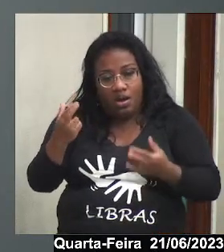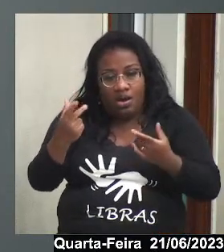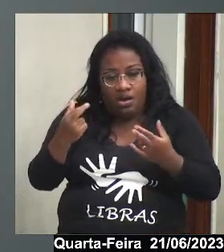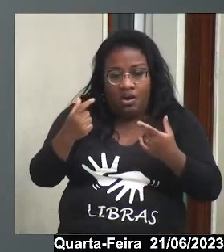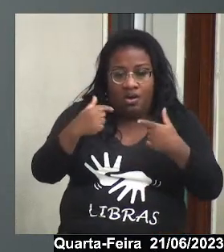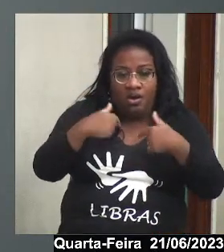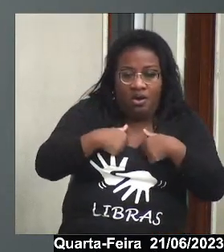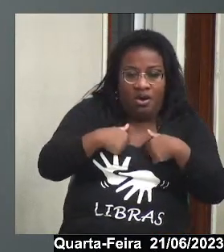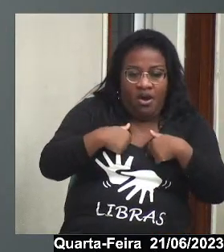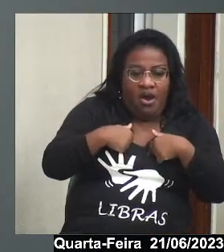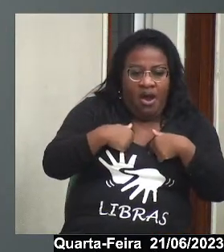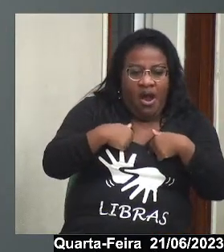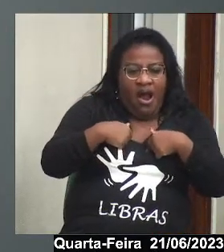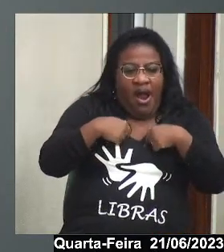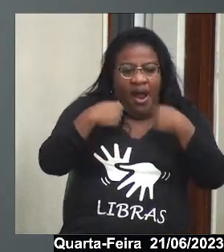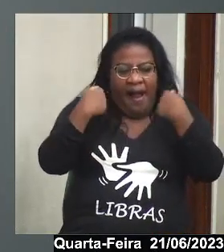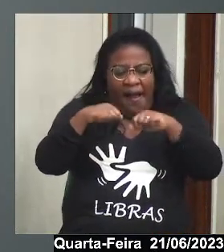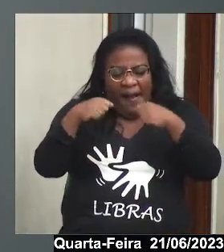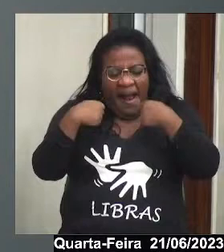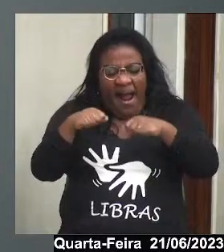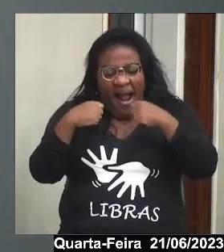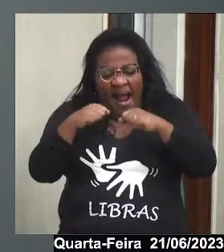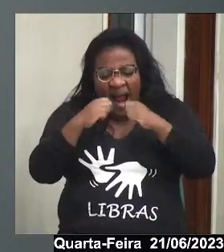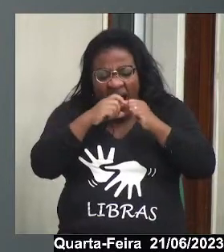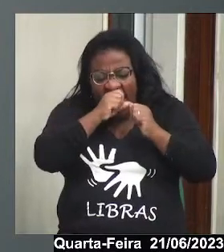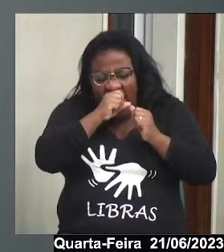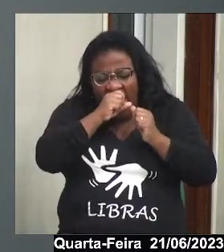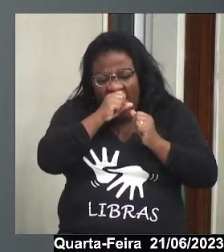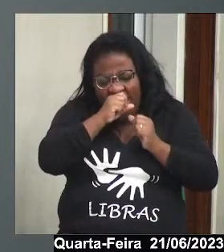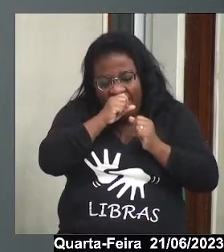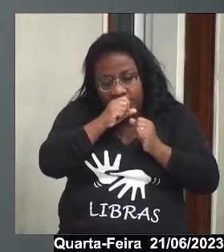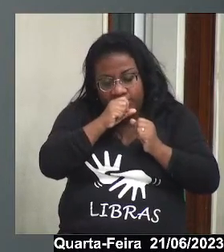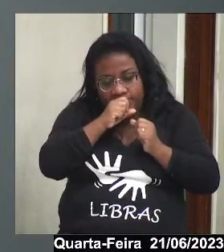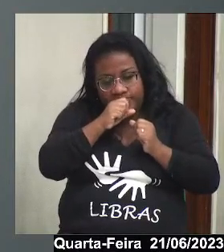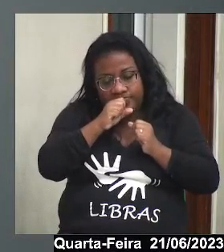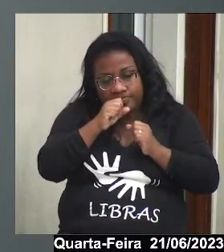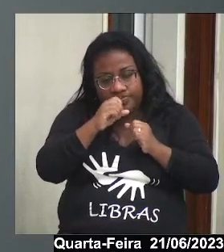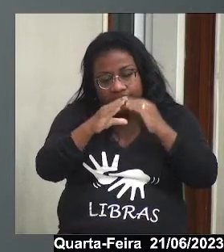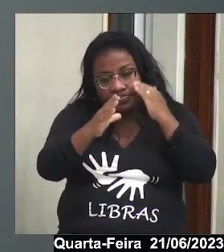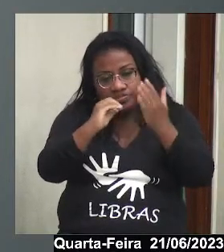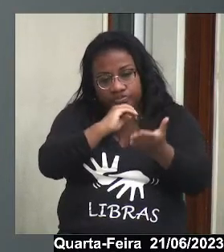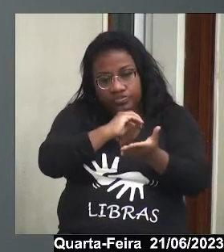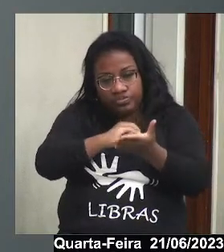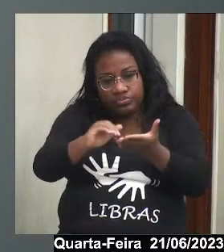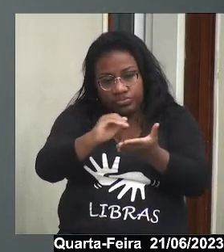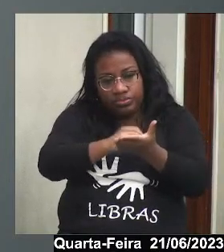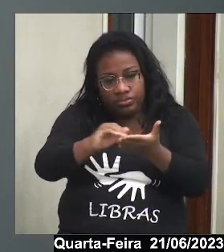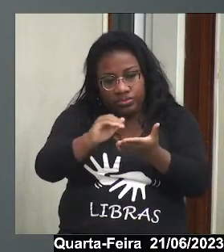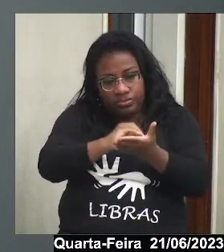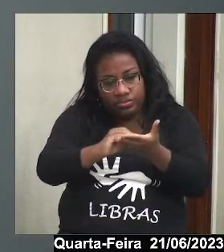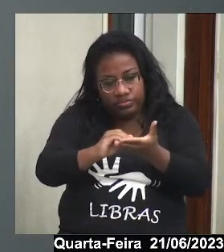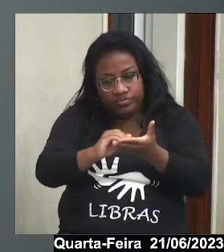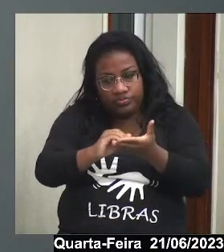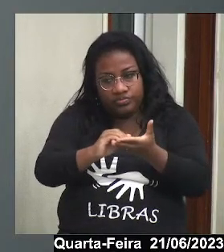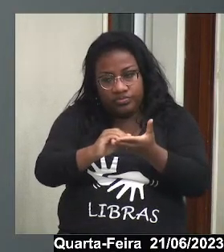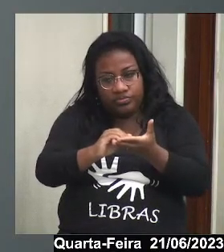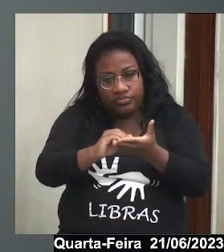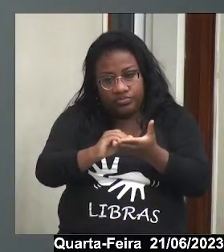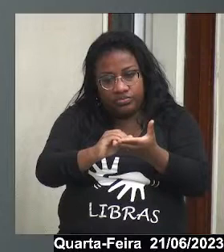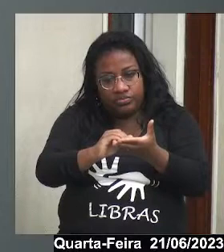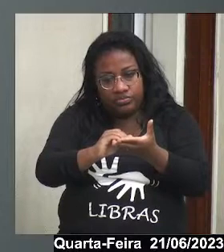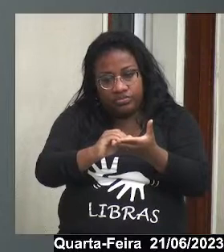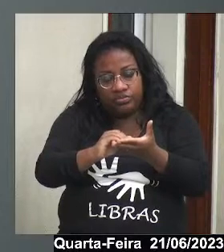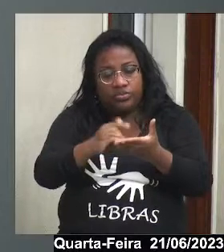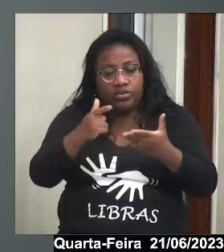eu, inclusive, eu estive fiscalizando recentemente, junto à Secretaria de Obra, com o engenheiro Daniel,